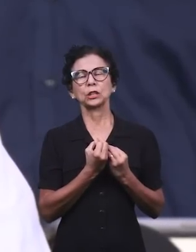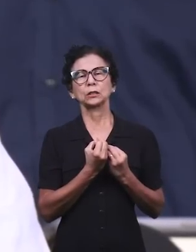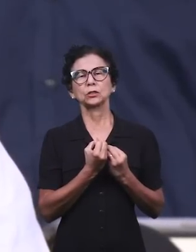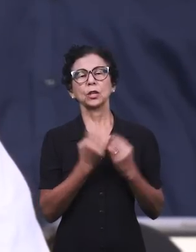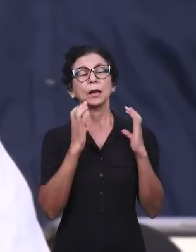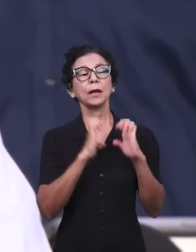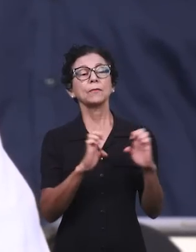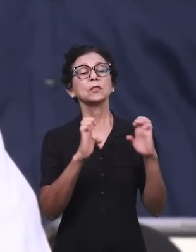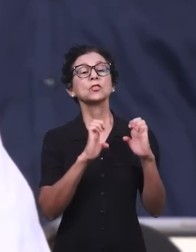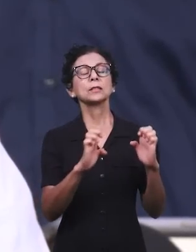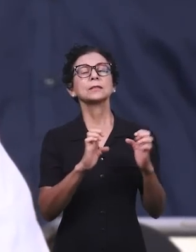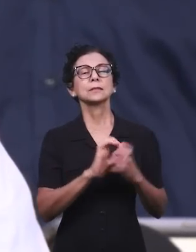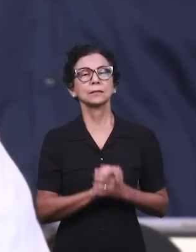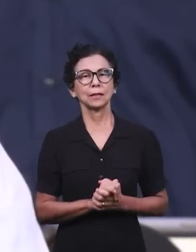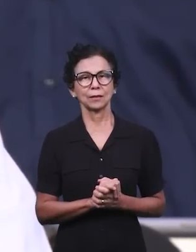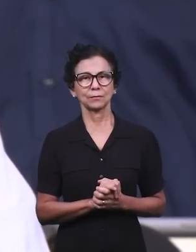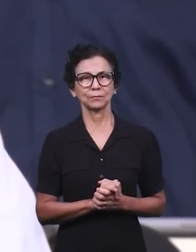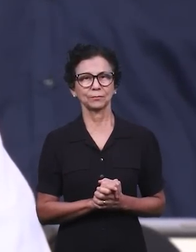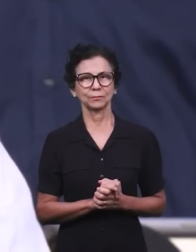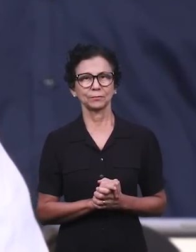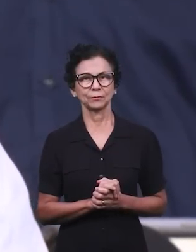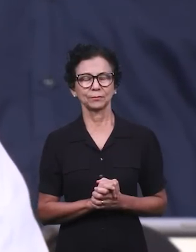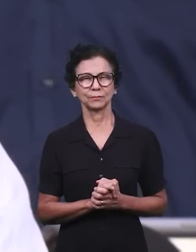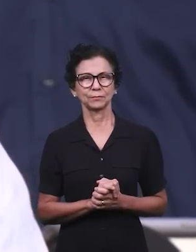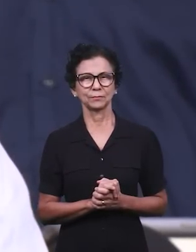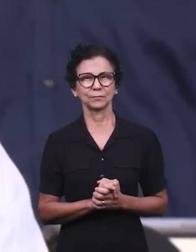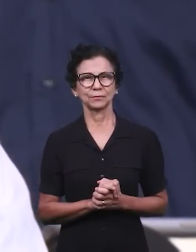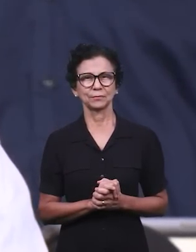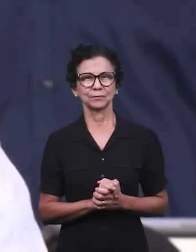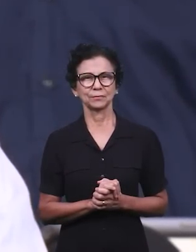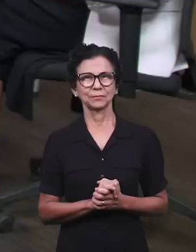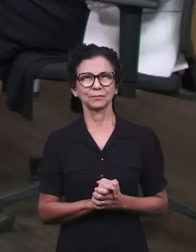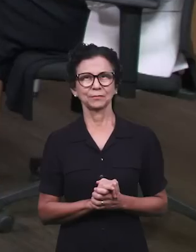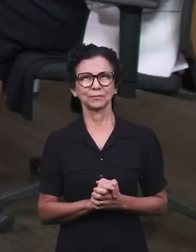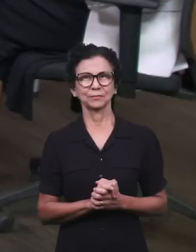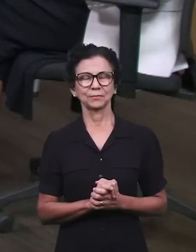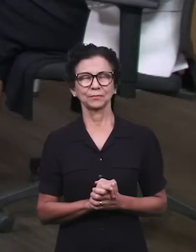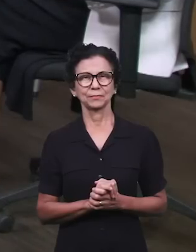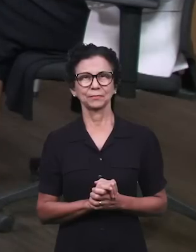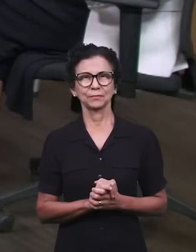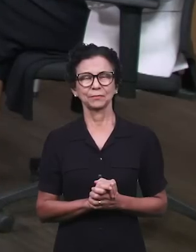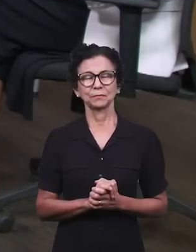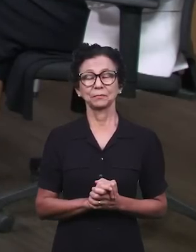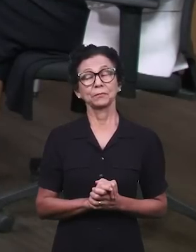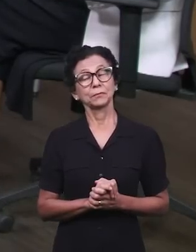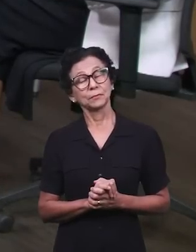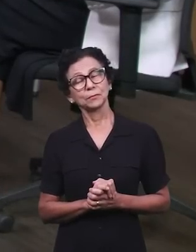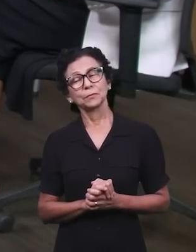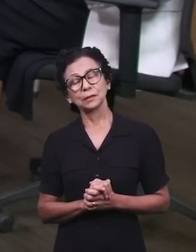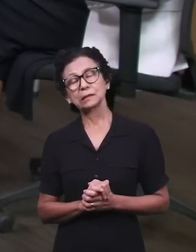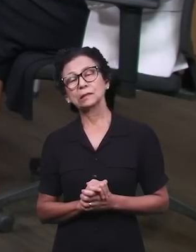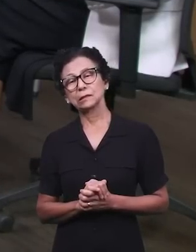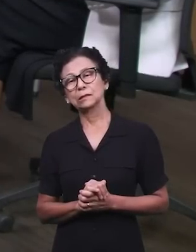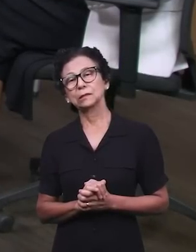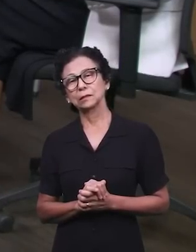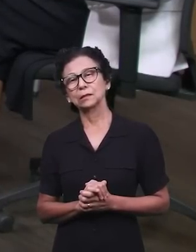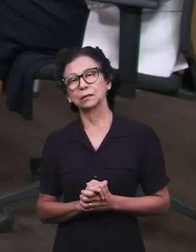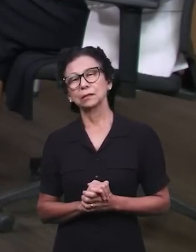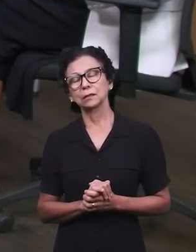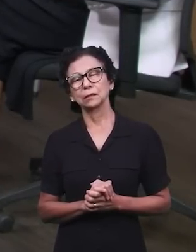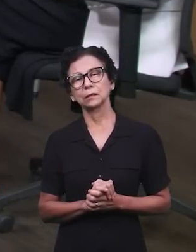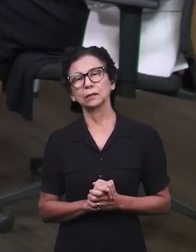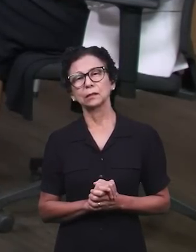É oportuno evangelizar em meio às calamidades? Bem, primeiro que é uma oportunidade boa para